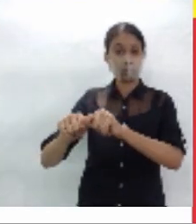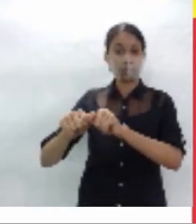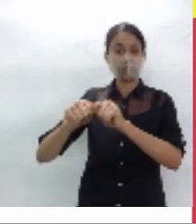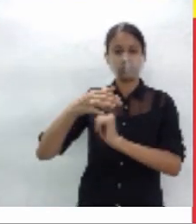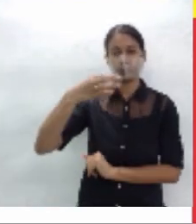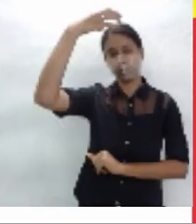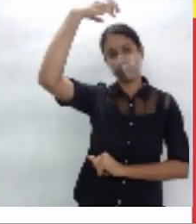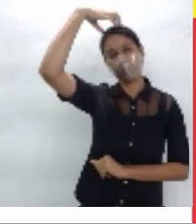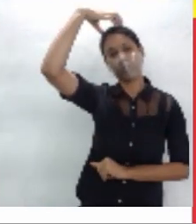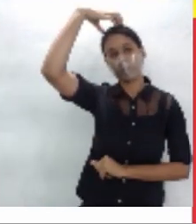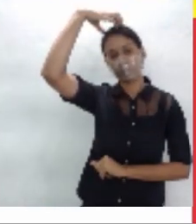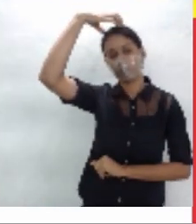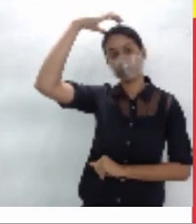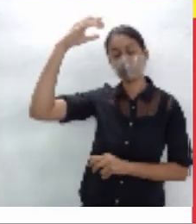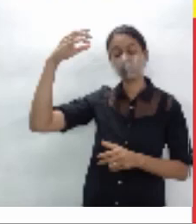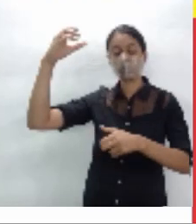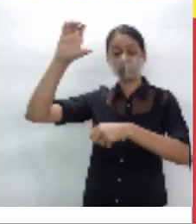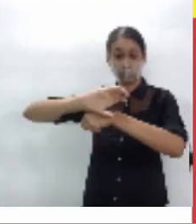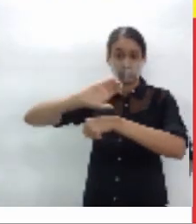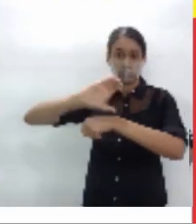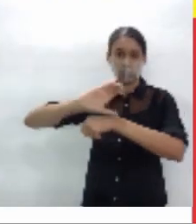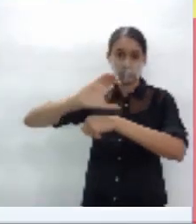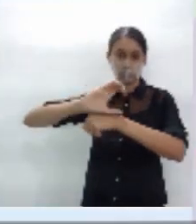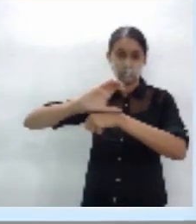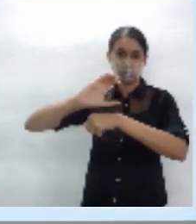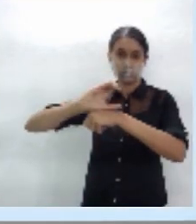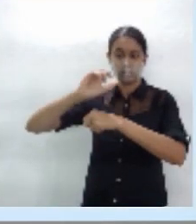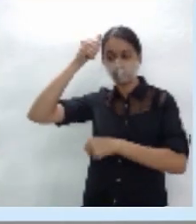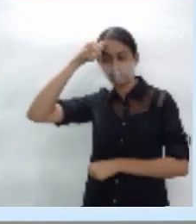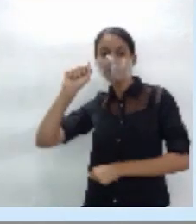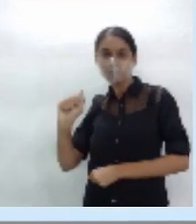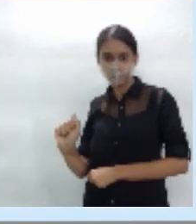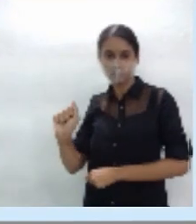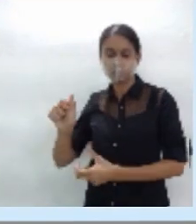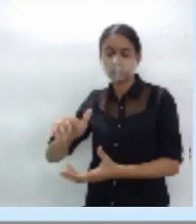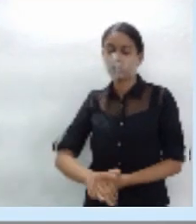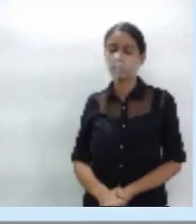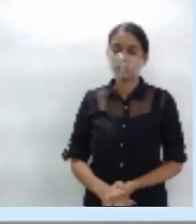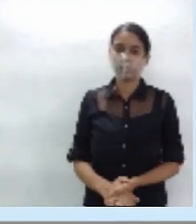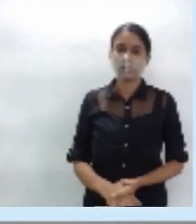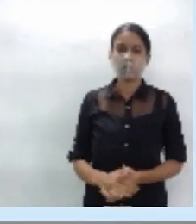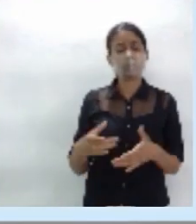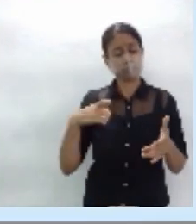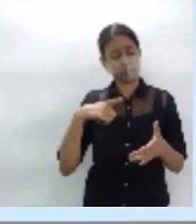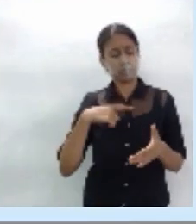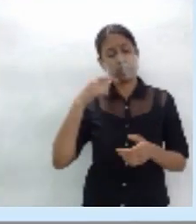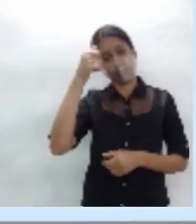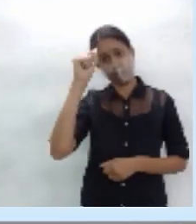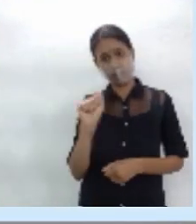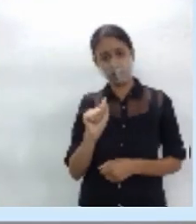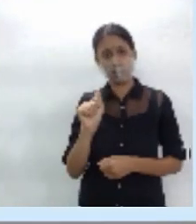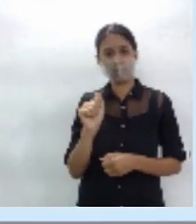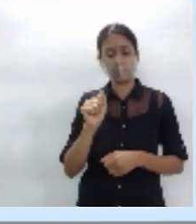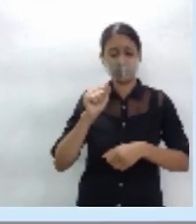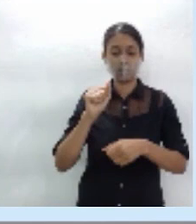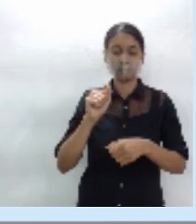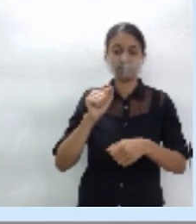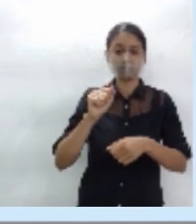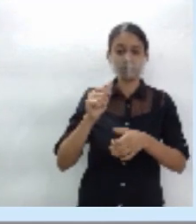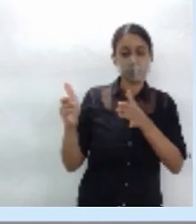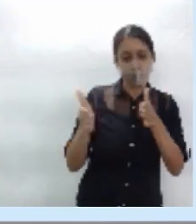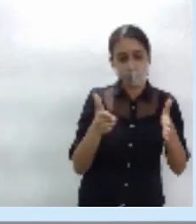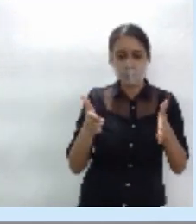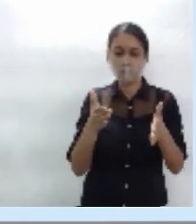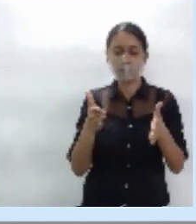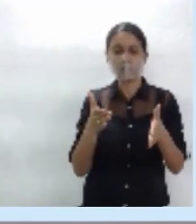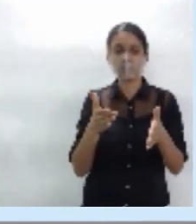naquele continente. Então a gente viu aí que a África também ela vai ter momentos de tensões, né, que